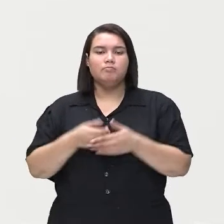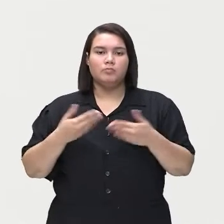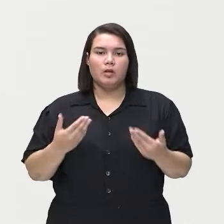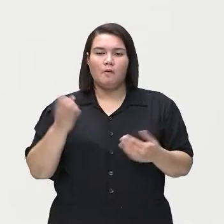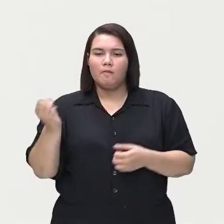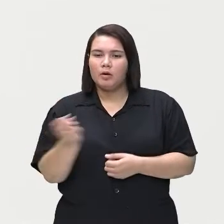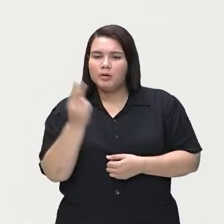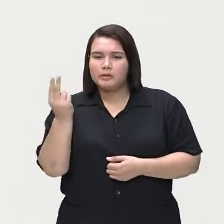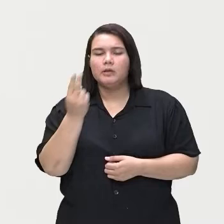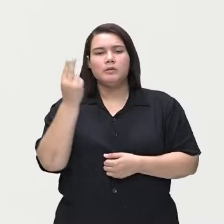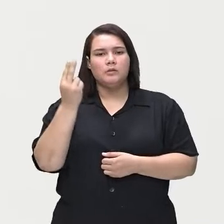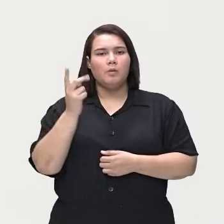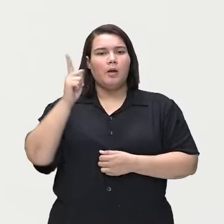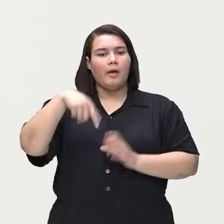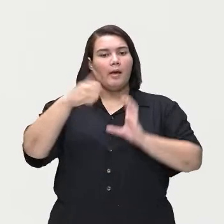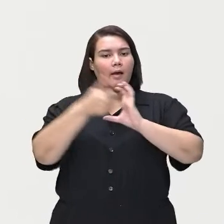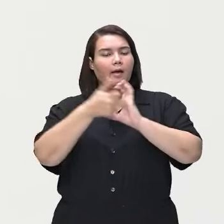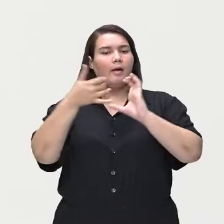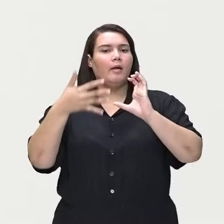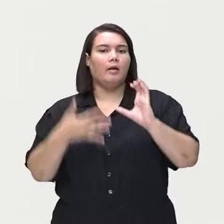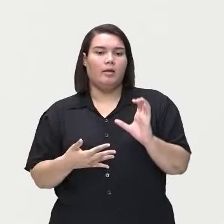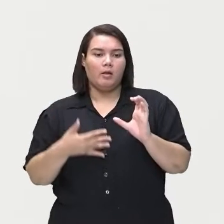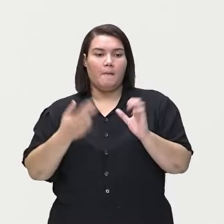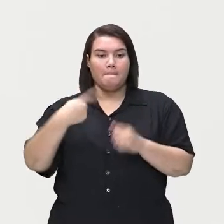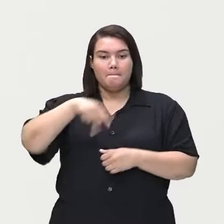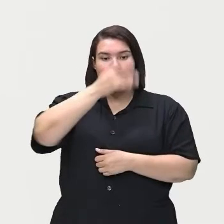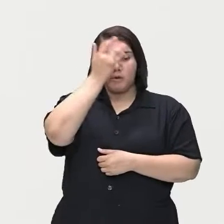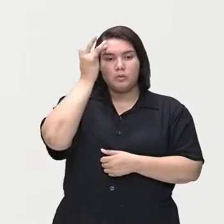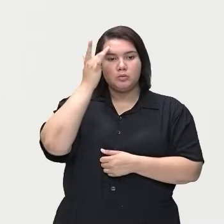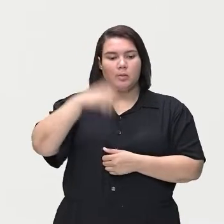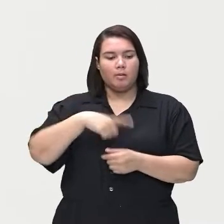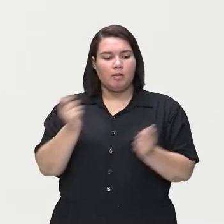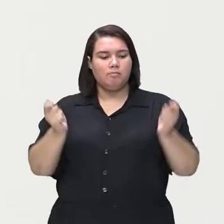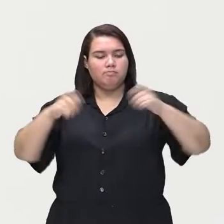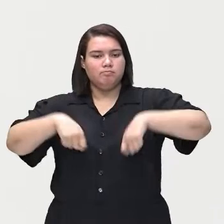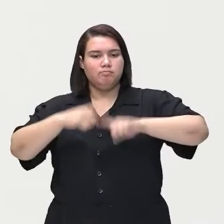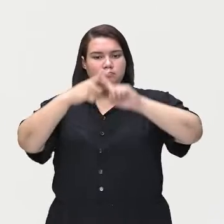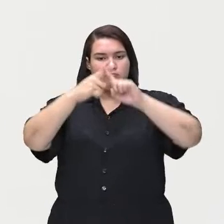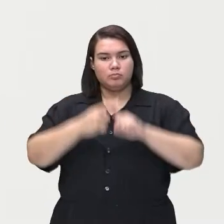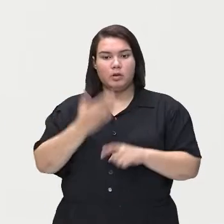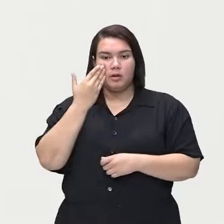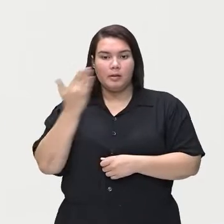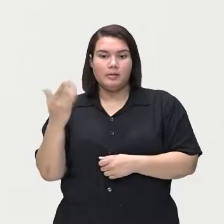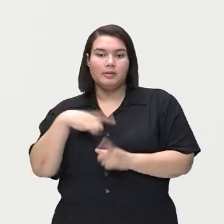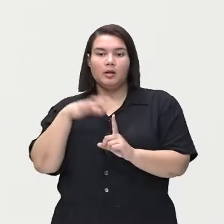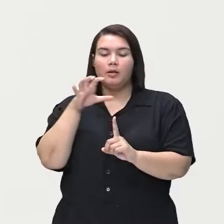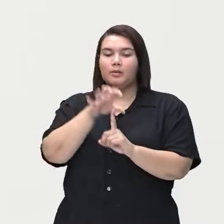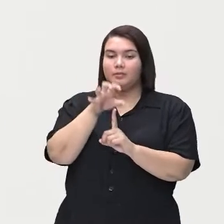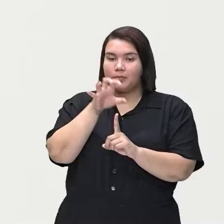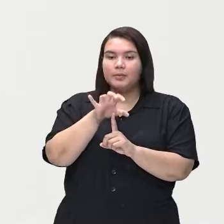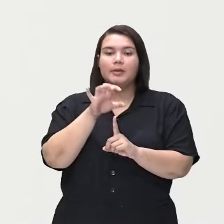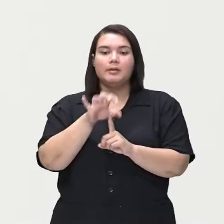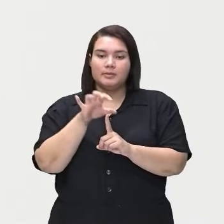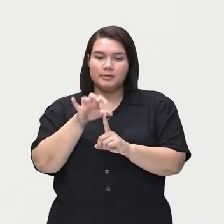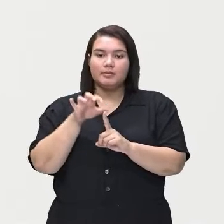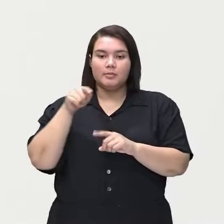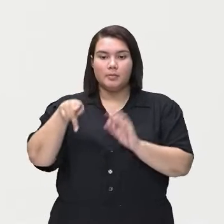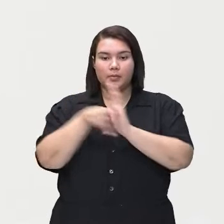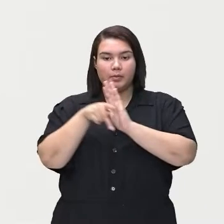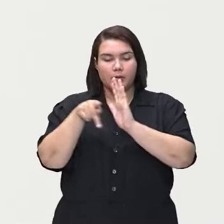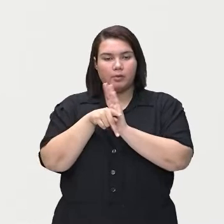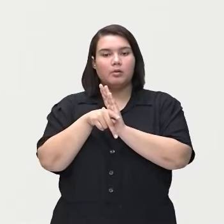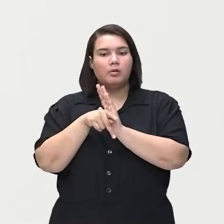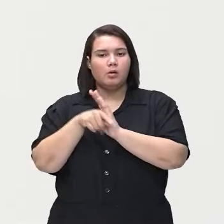era uma característica de pessoas guerreiras, né? Então a gente vai ver uma influência muito grande aí do grego